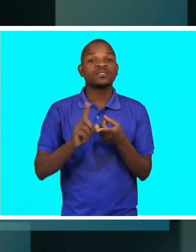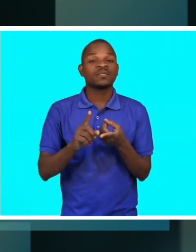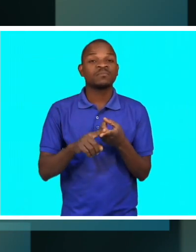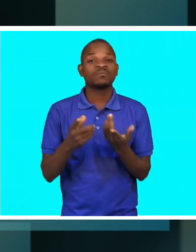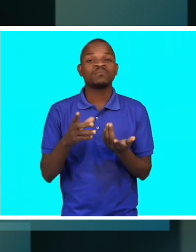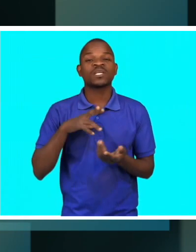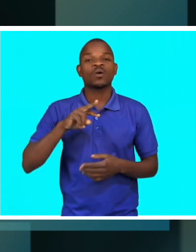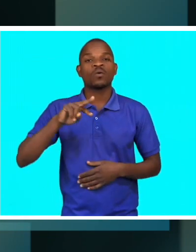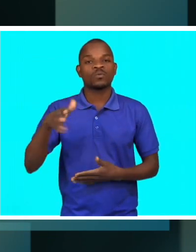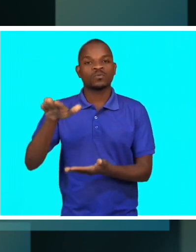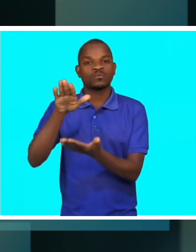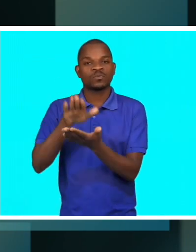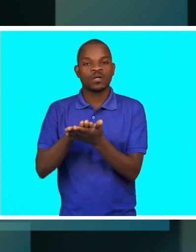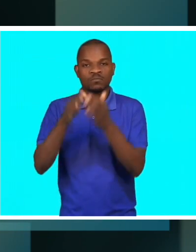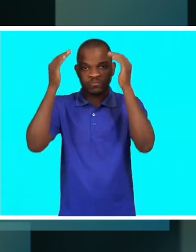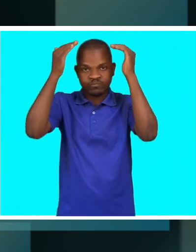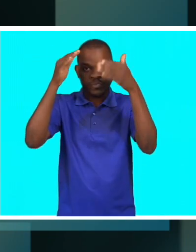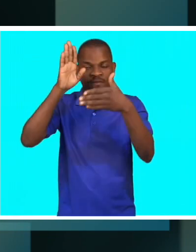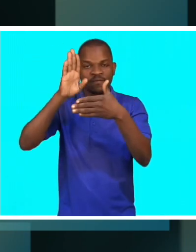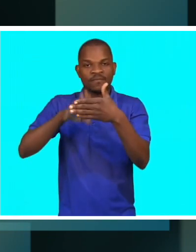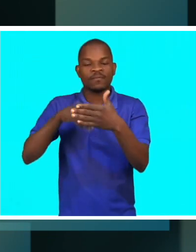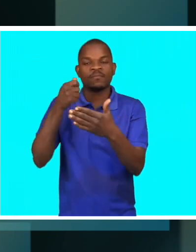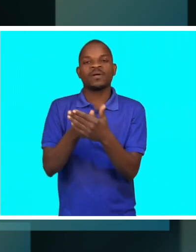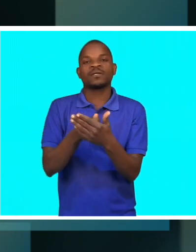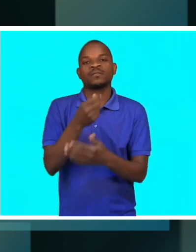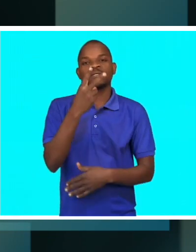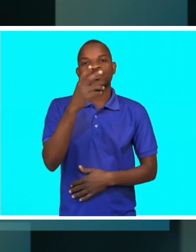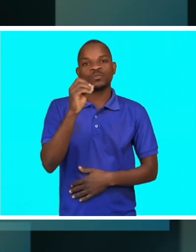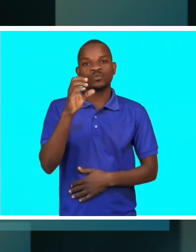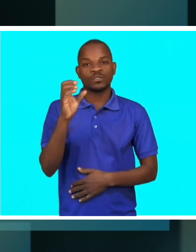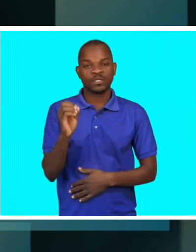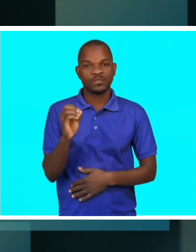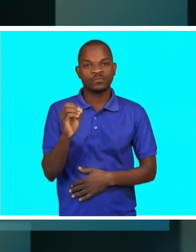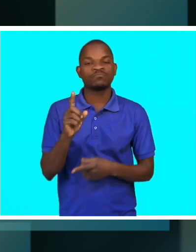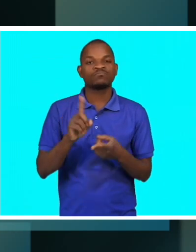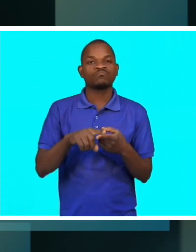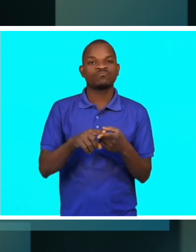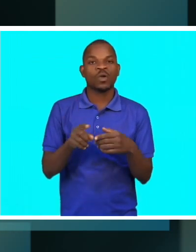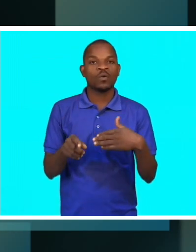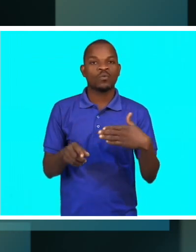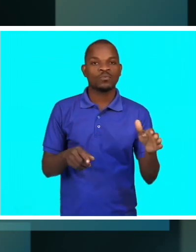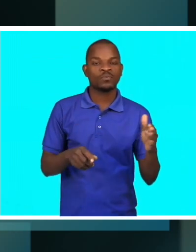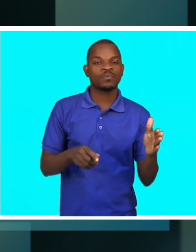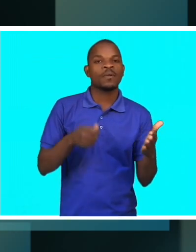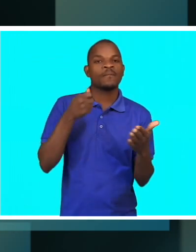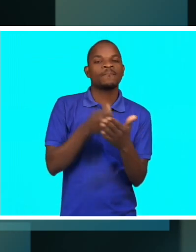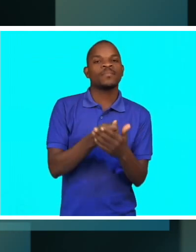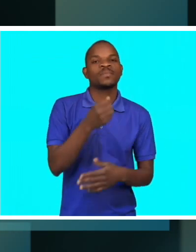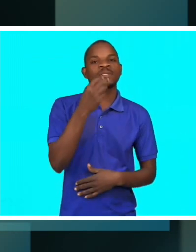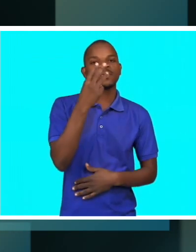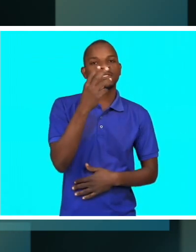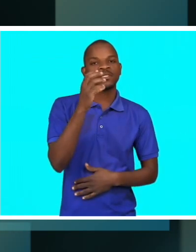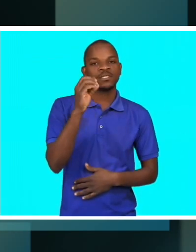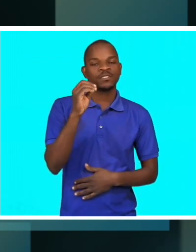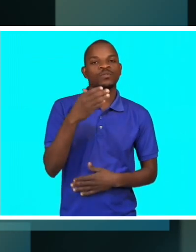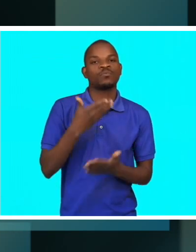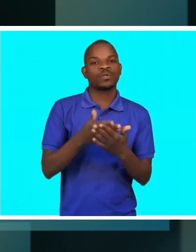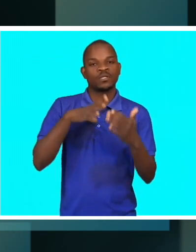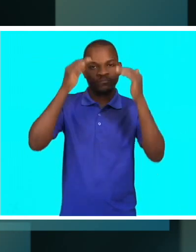-oeste temos a bancada central-oeste não coberta a 200 meticais temos a bancada central-oeste coberta a 300